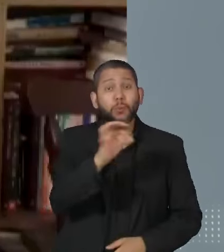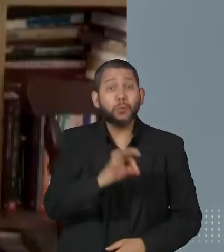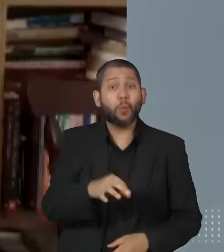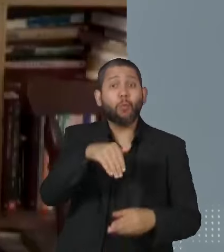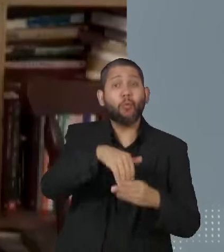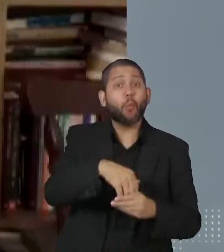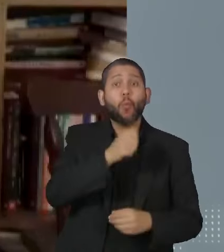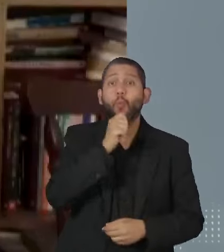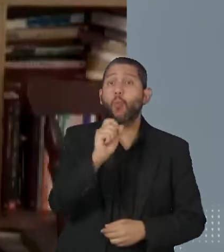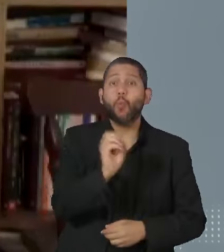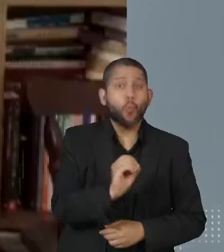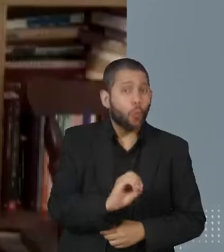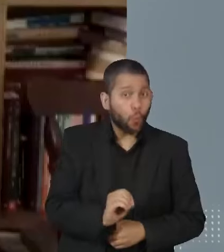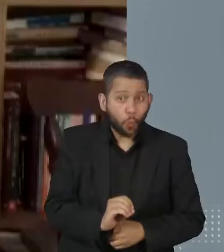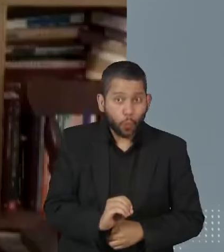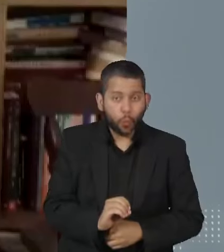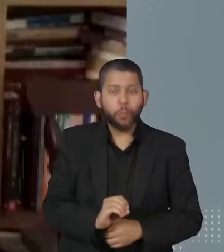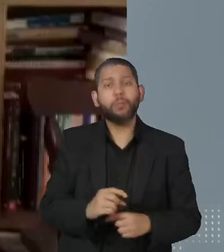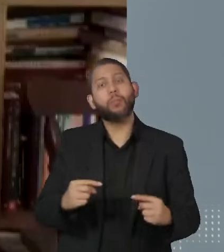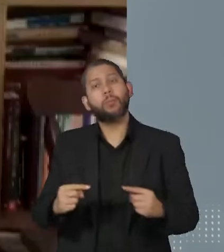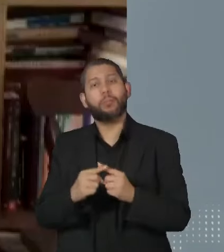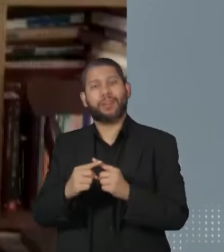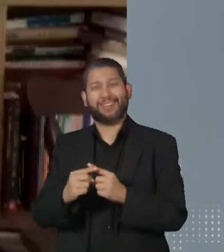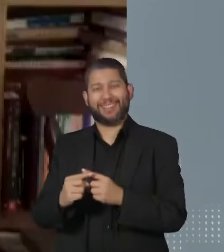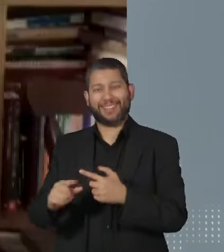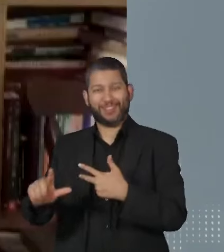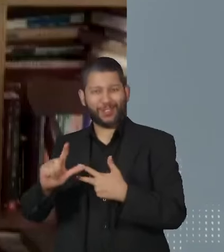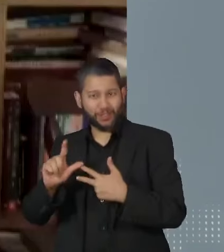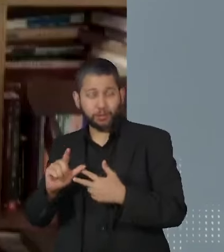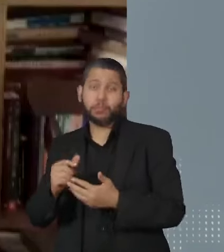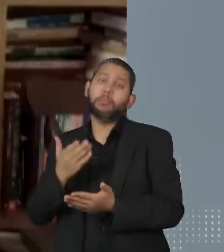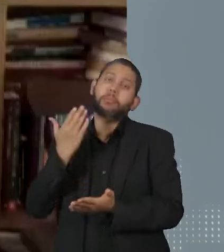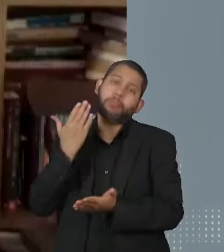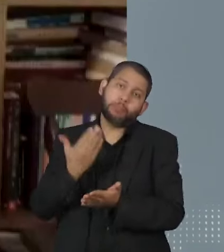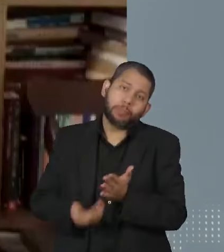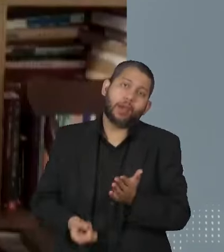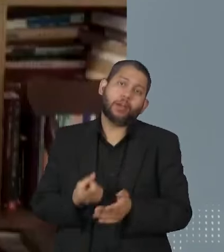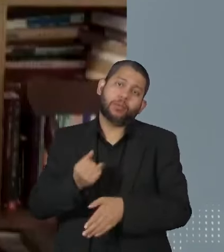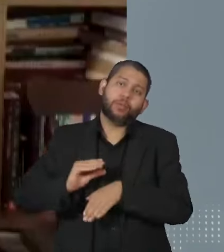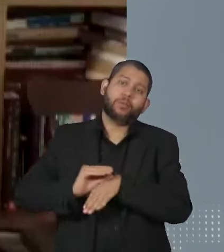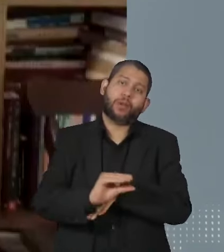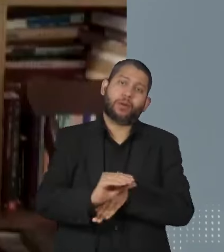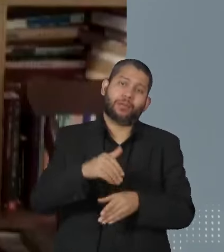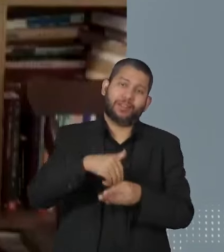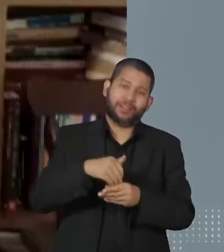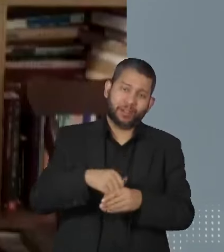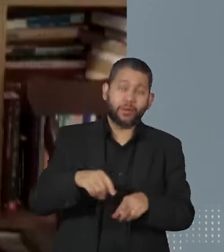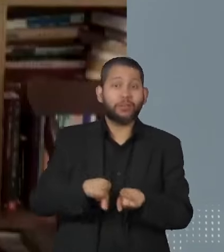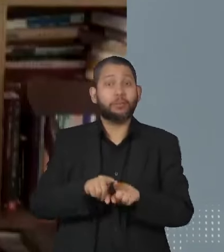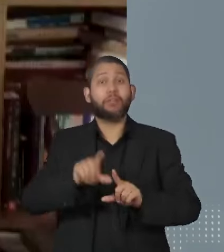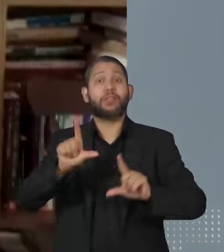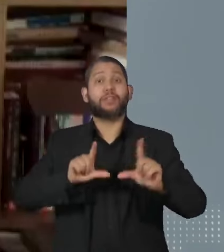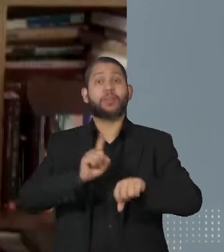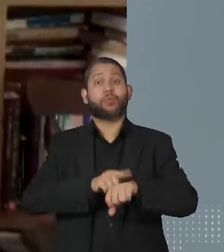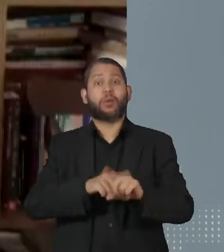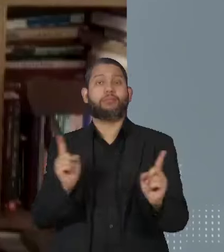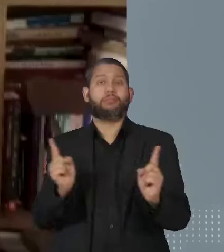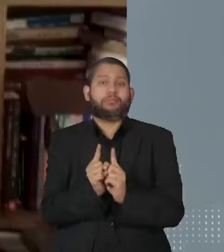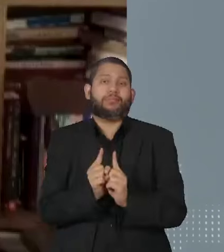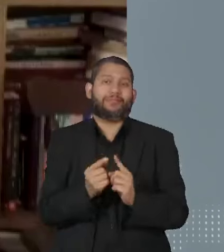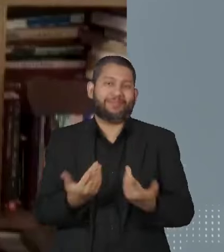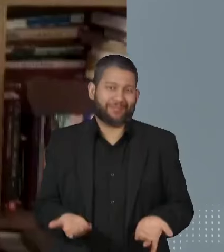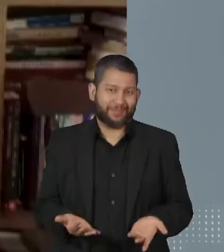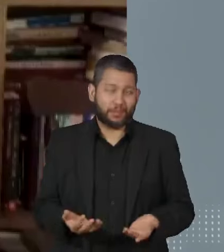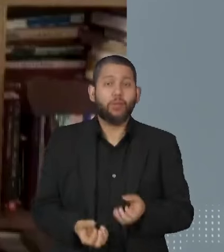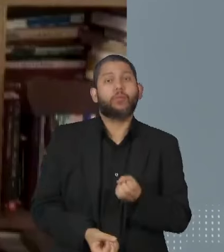né no nível Nacional pro legislativo perderiam verbas eleitorais e tempo de TV então a Federação ela passou